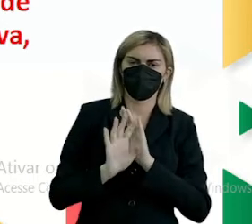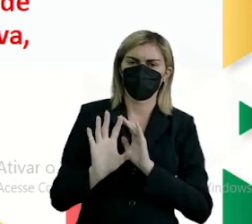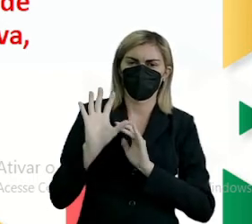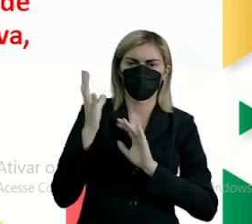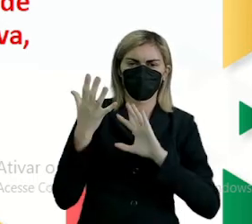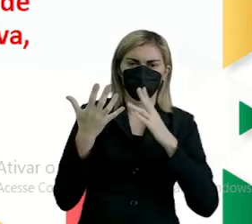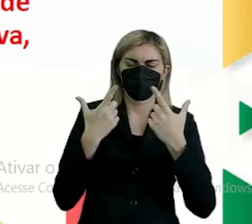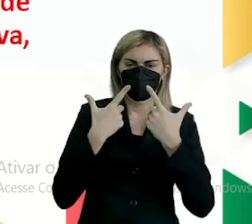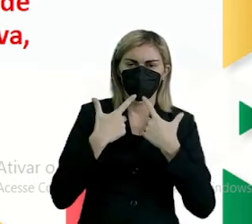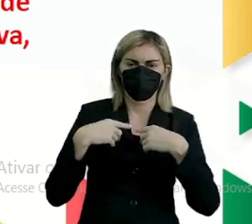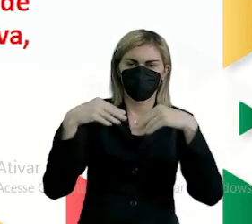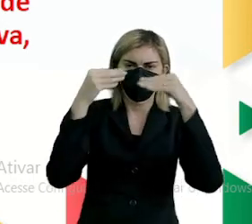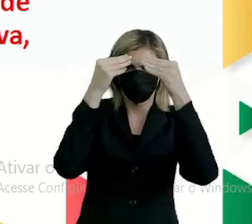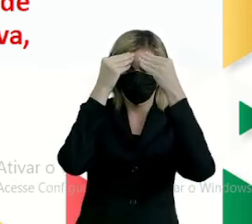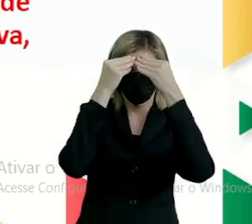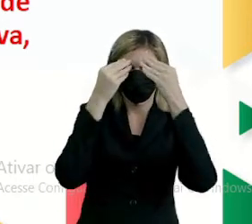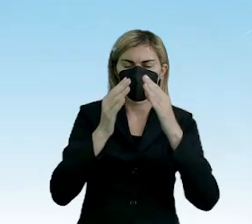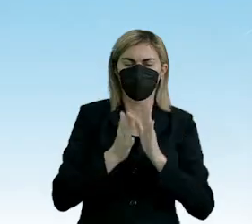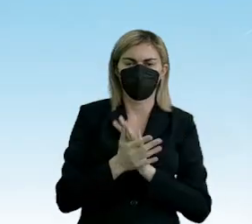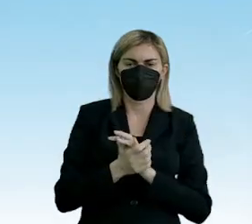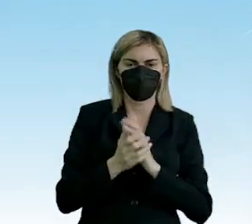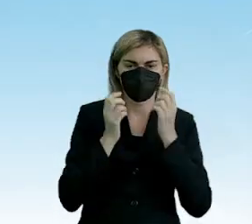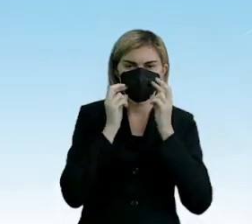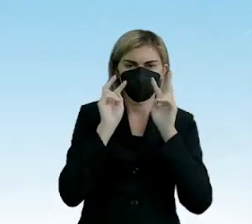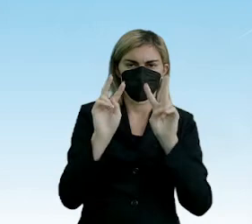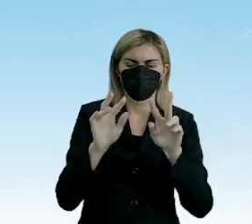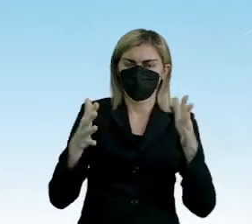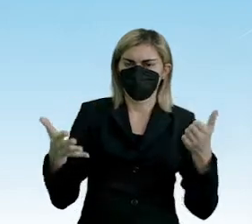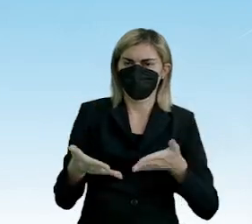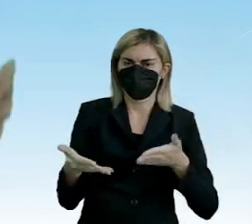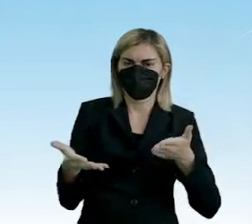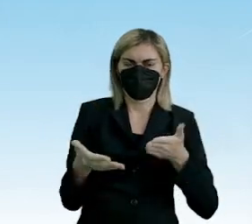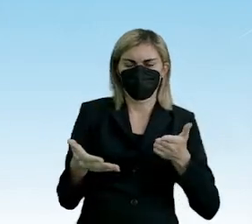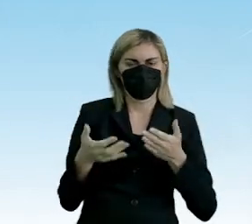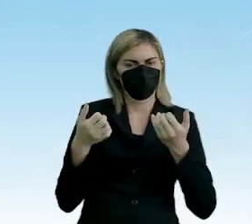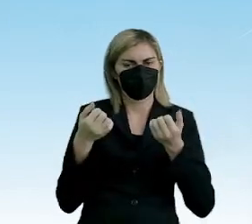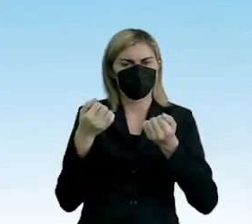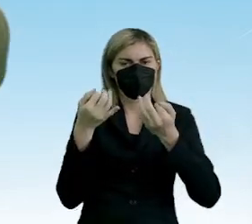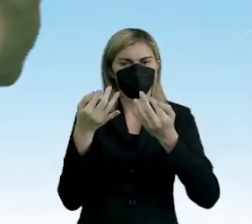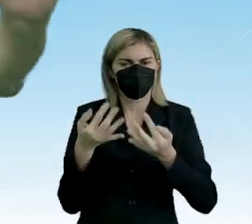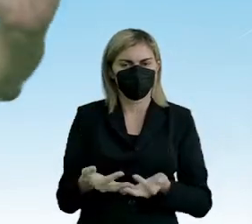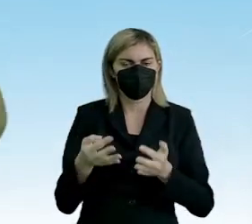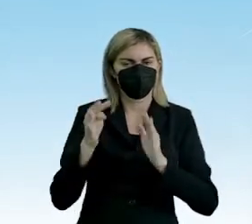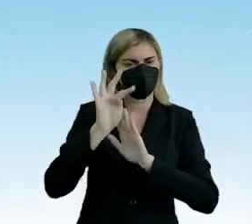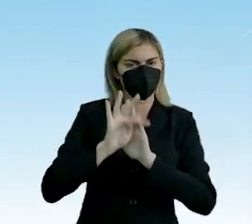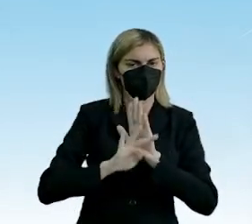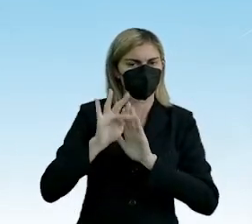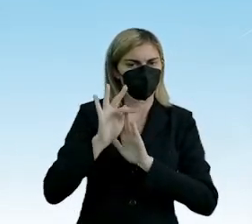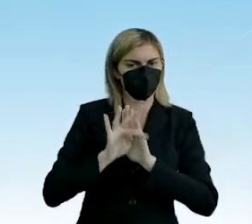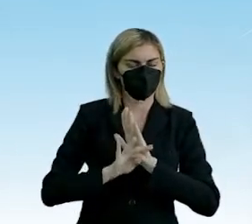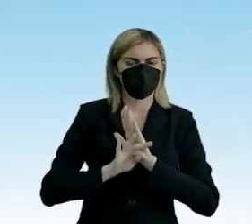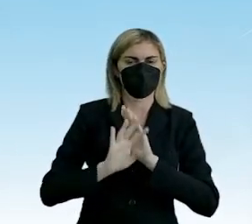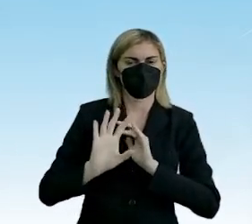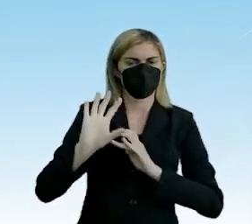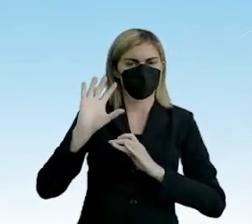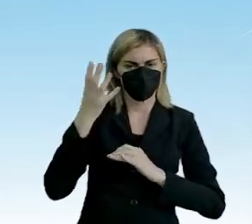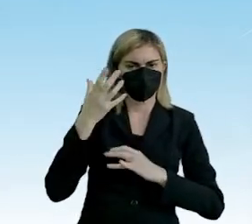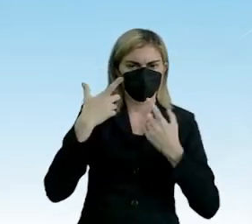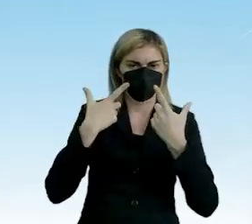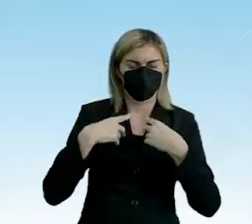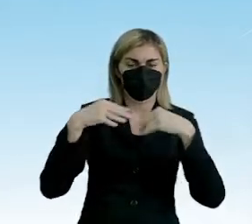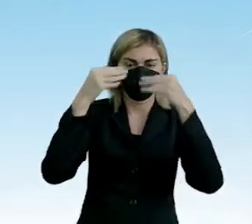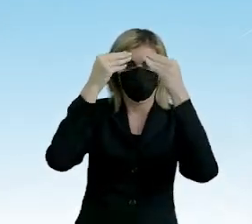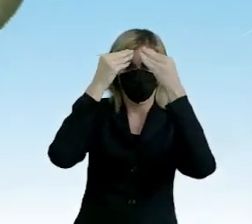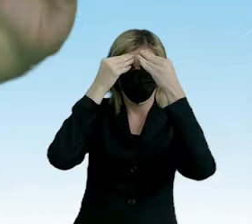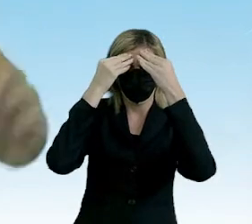ocorrência linguística. Olhando para mim agora, nós temos justamente essa questão. Um texto é uma ocorrência